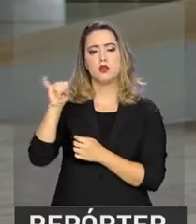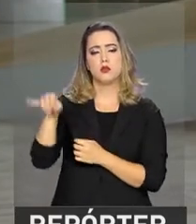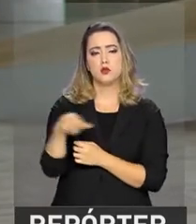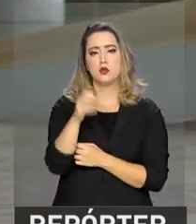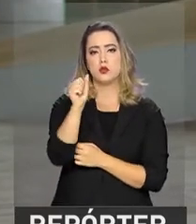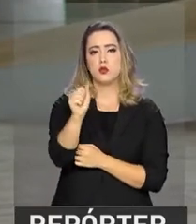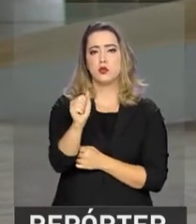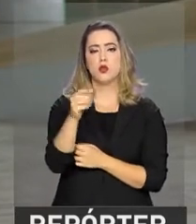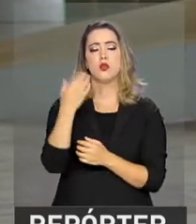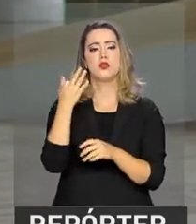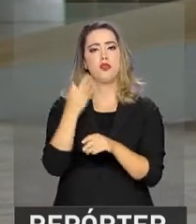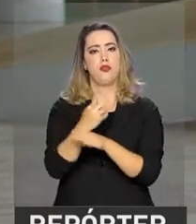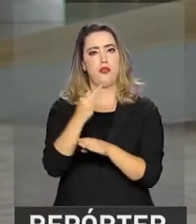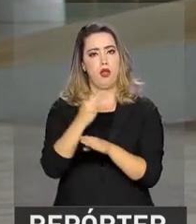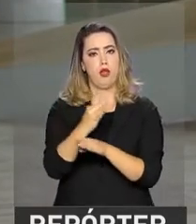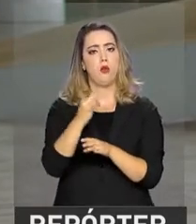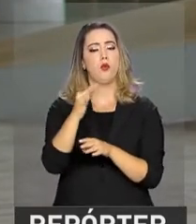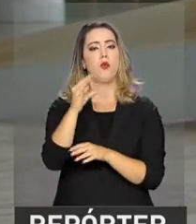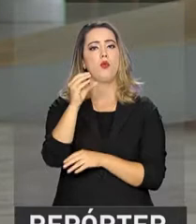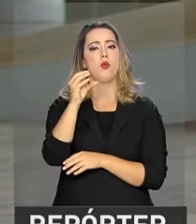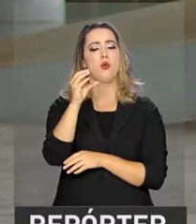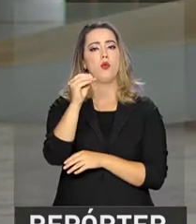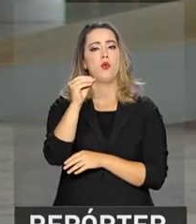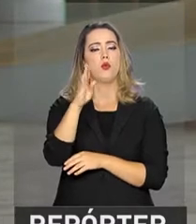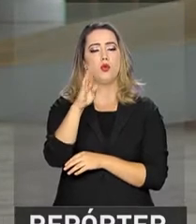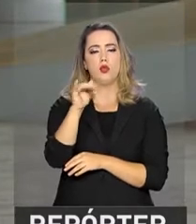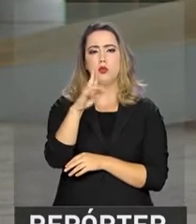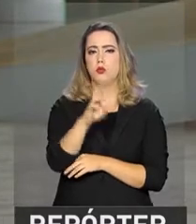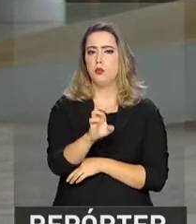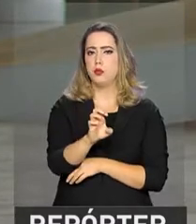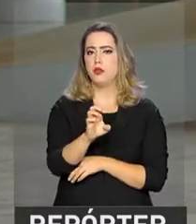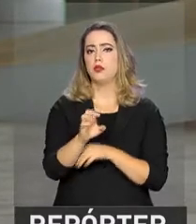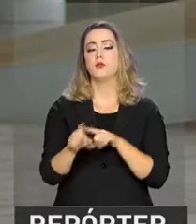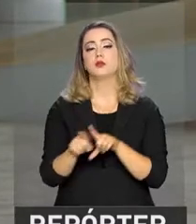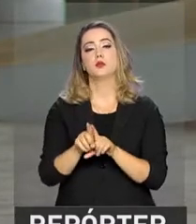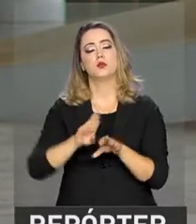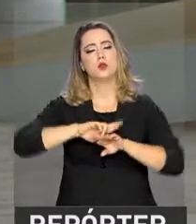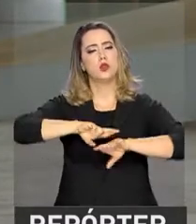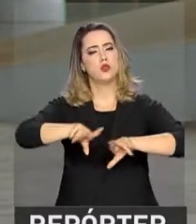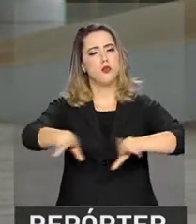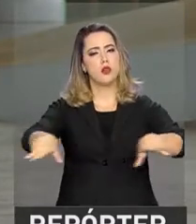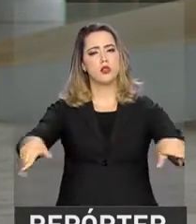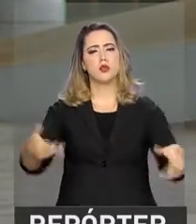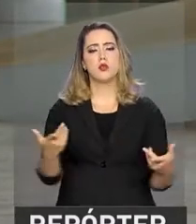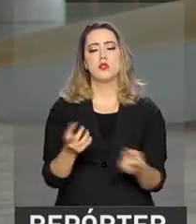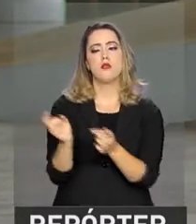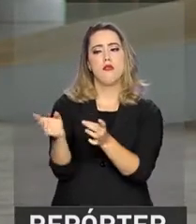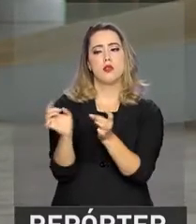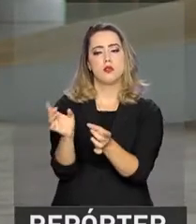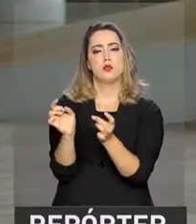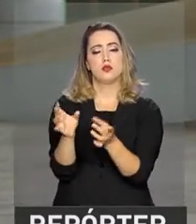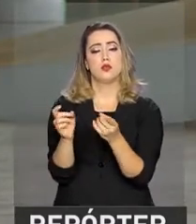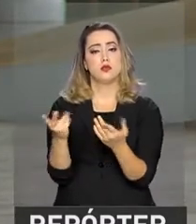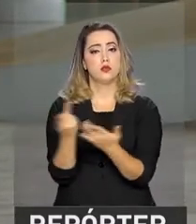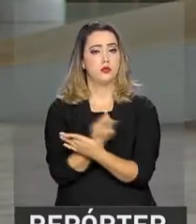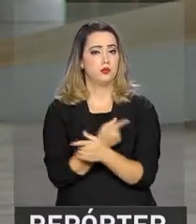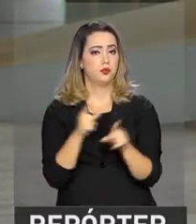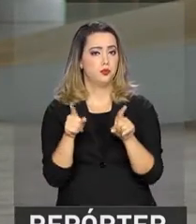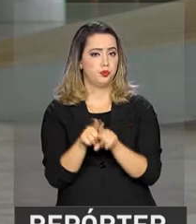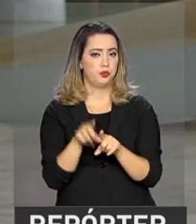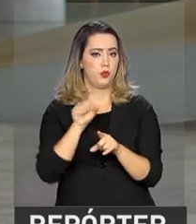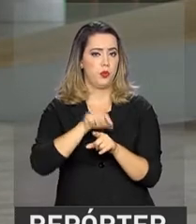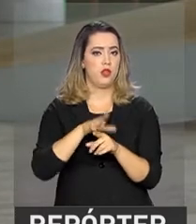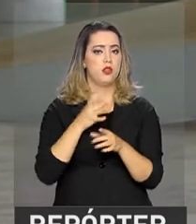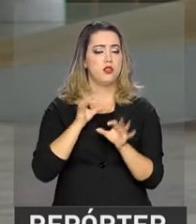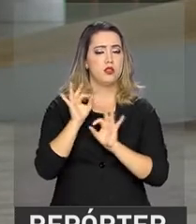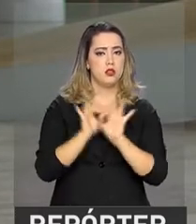e cobre agora os outros produtos semimanufaturados e manufaturados que são aqueles que passaram